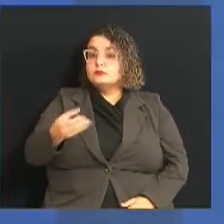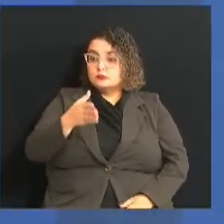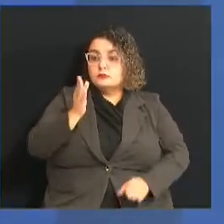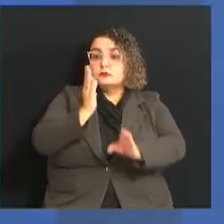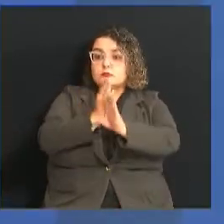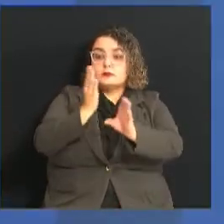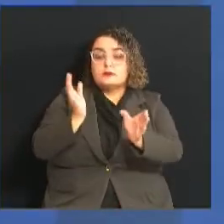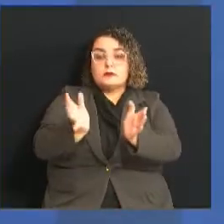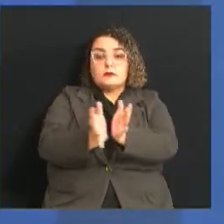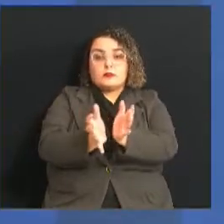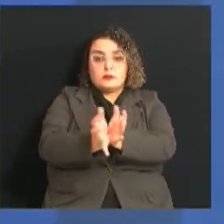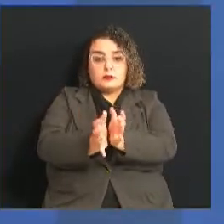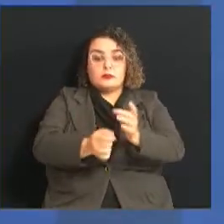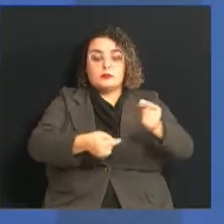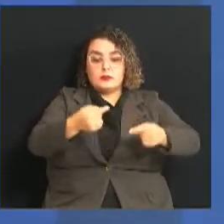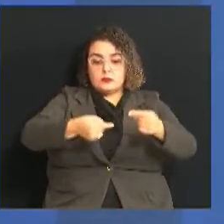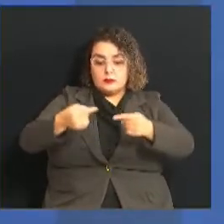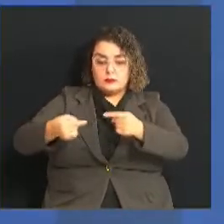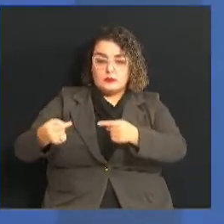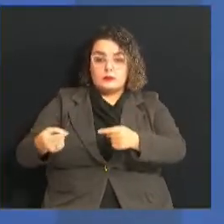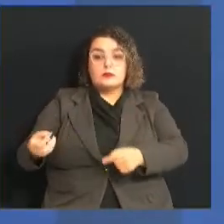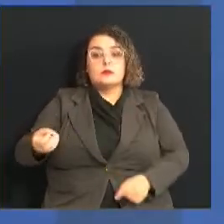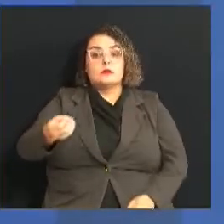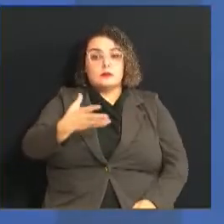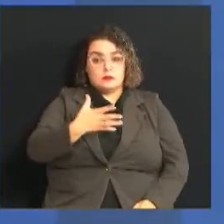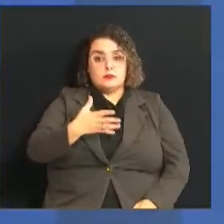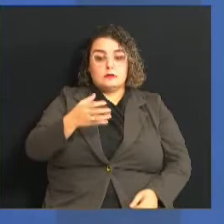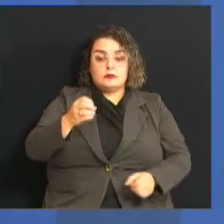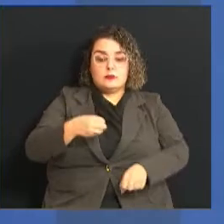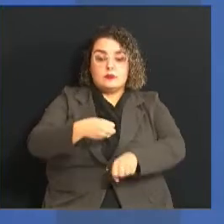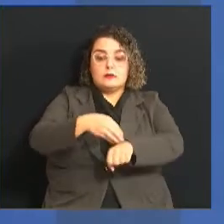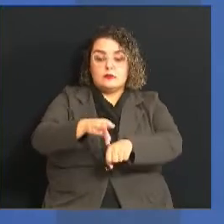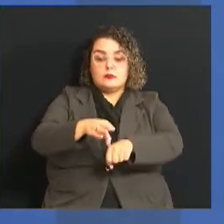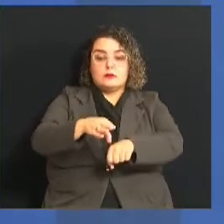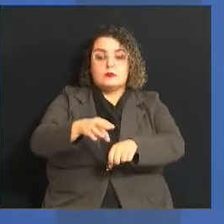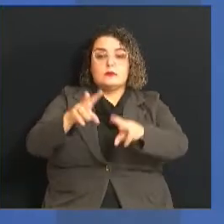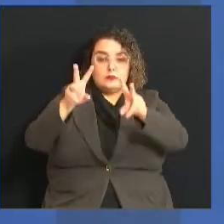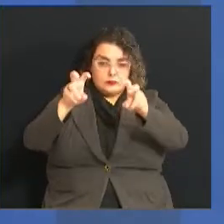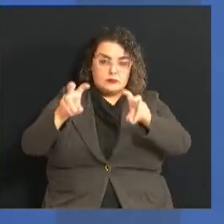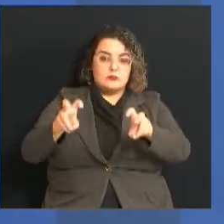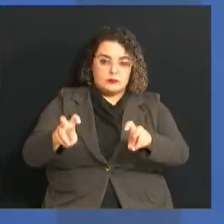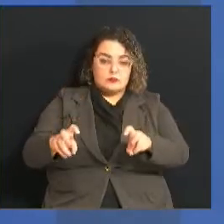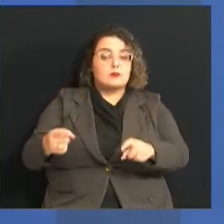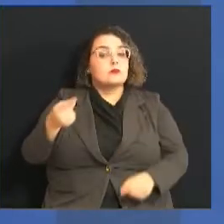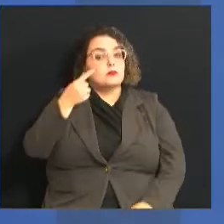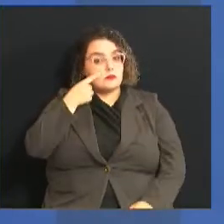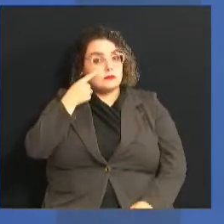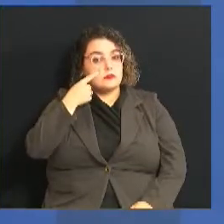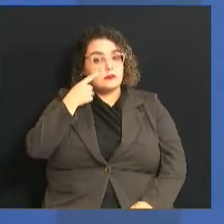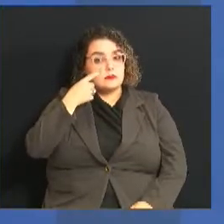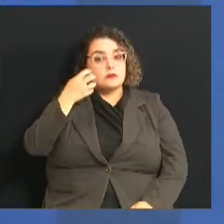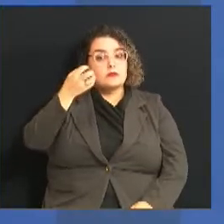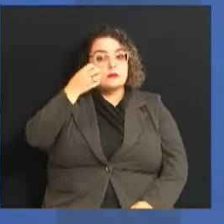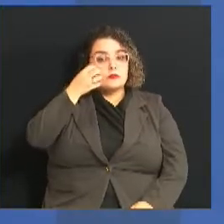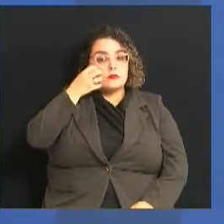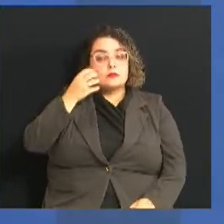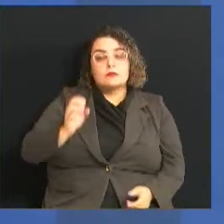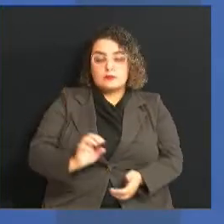grupo discutiu aí novos encaminhamentos ao tema. Veja como foi com André Aranha.